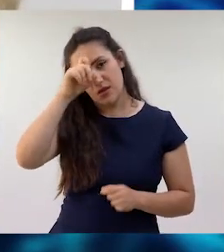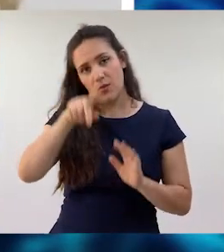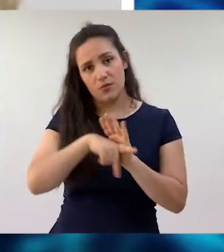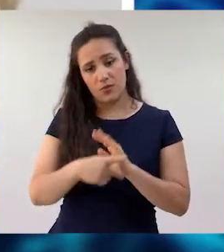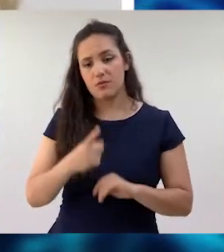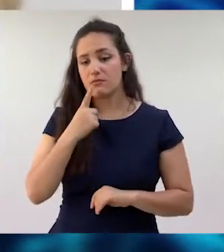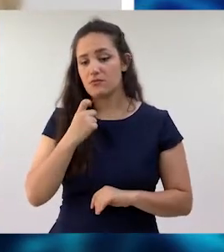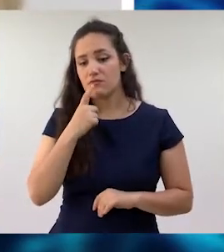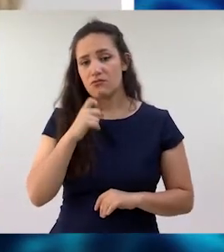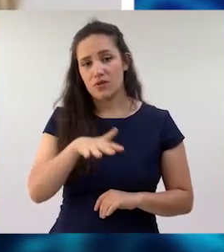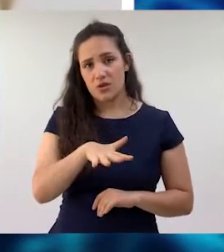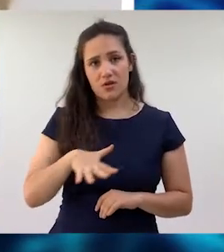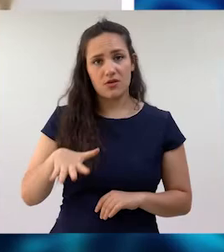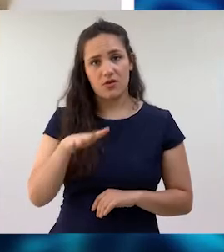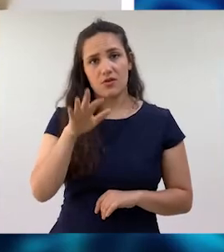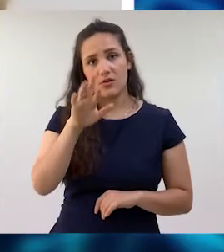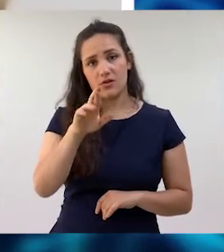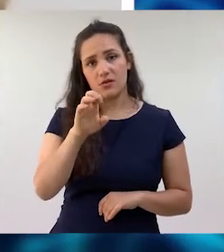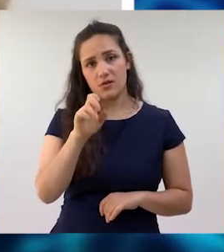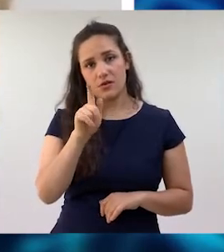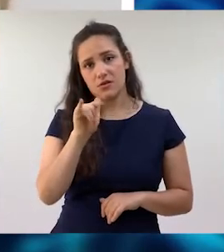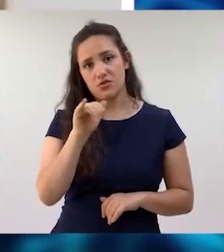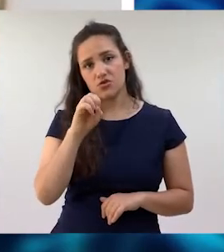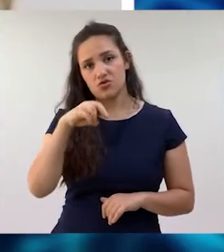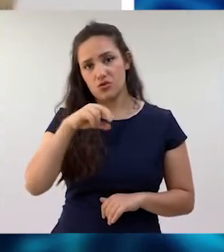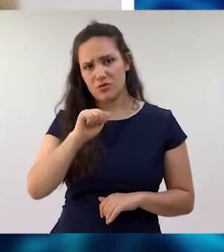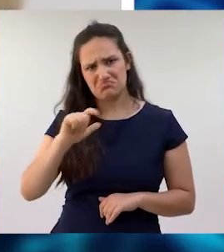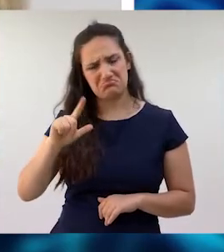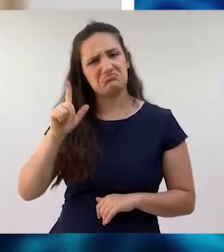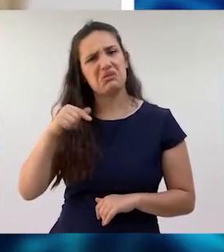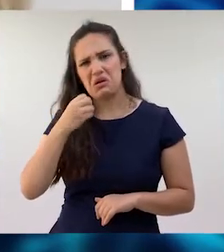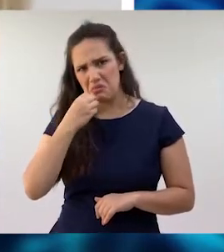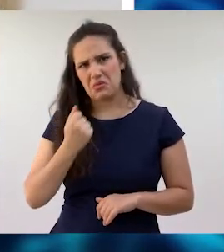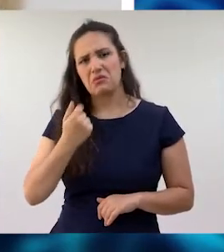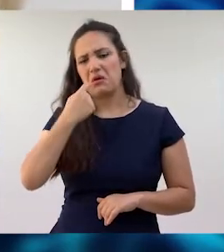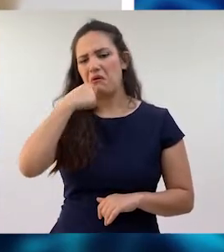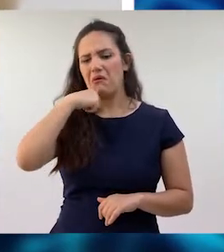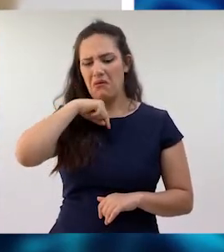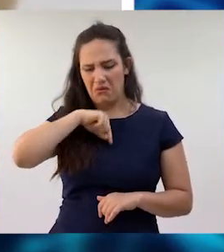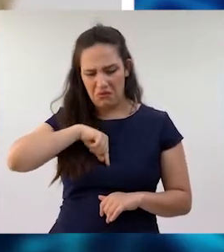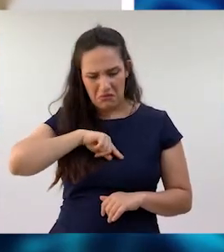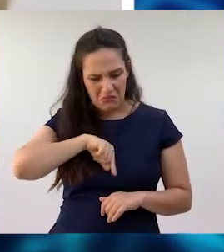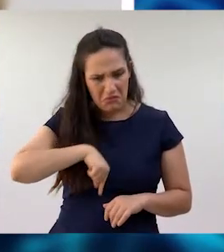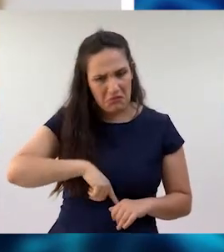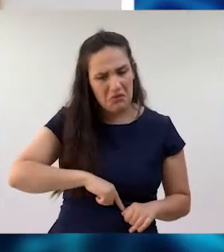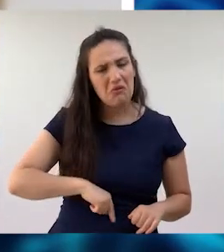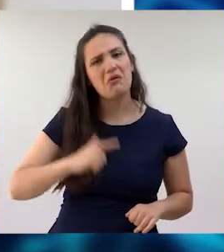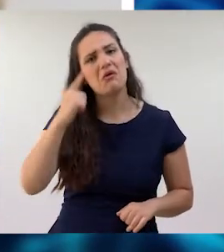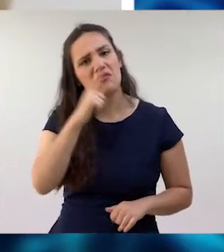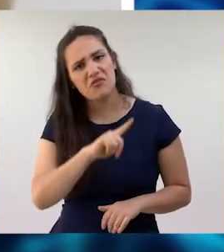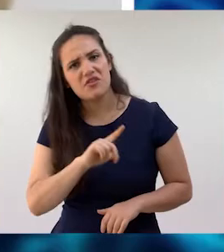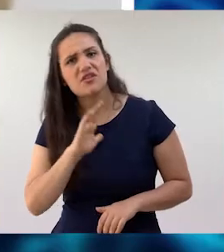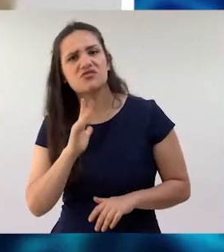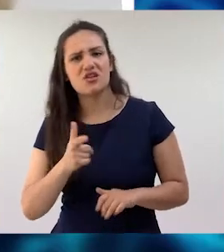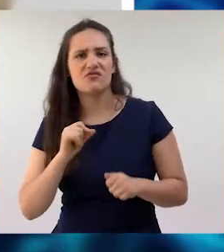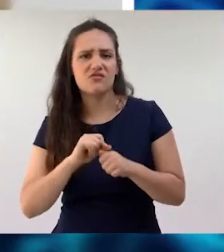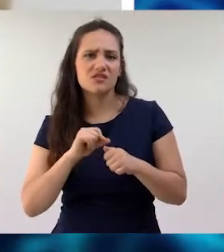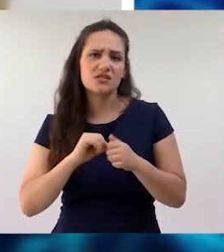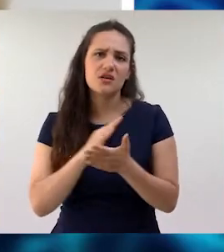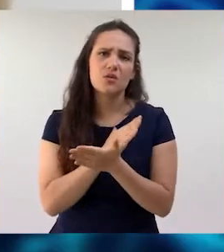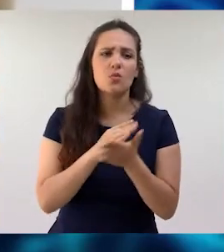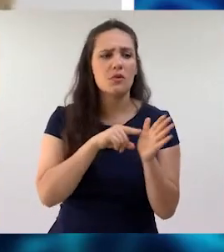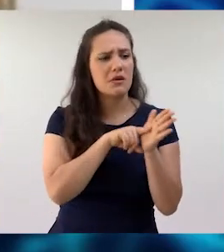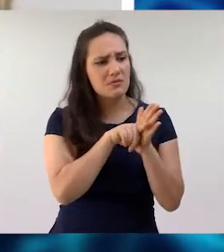Campo Grande sempre foi o hospital regional, e o hospital regional, o serviço de endoscopia é muito bem estruturado, e o pessoal já realizou